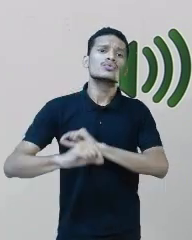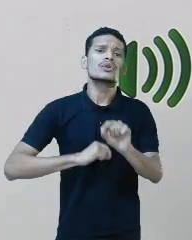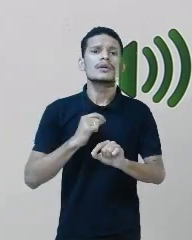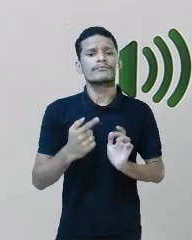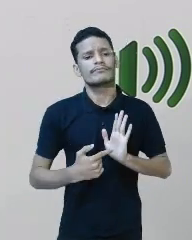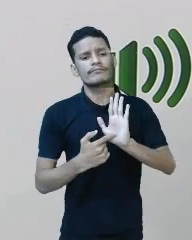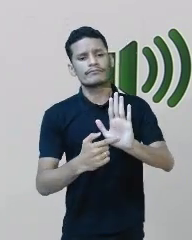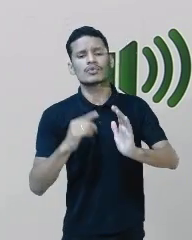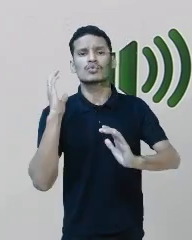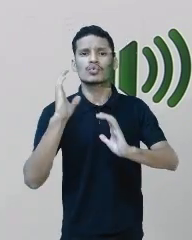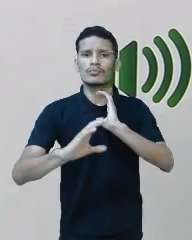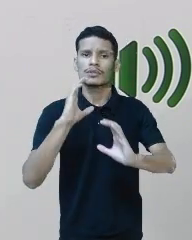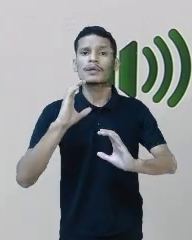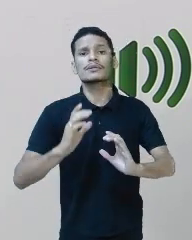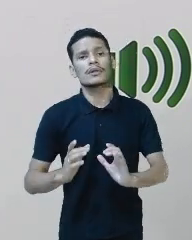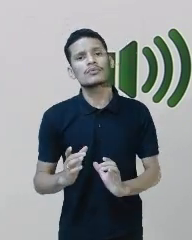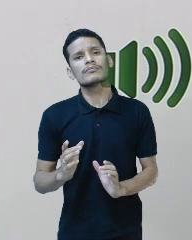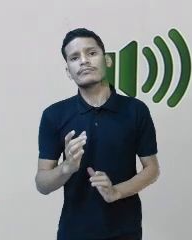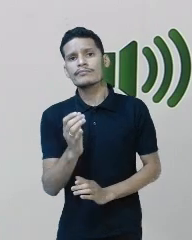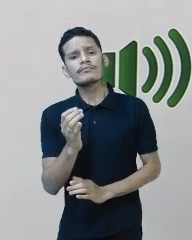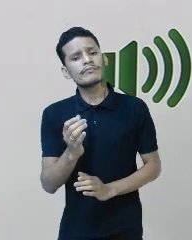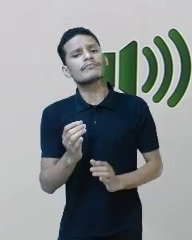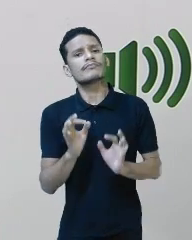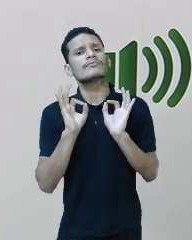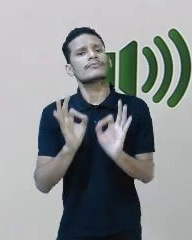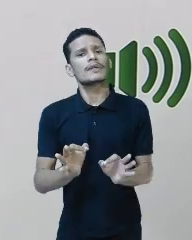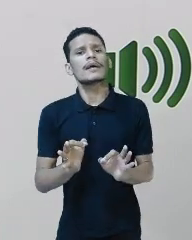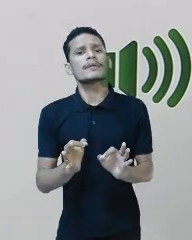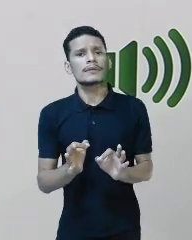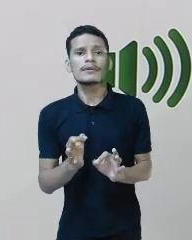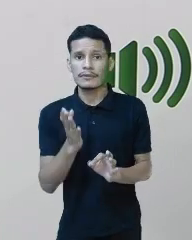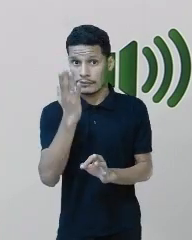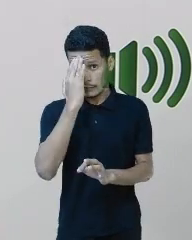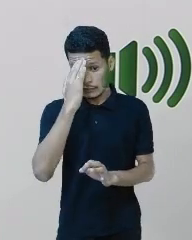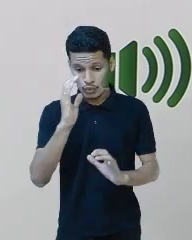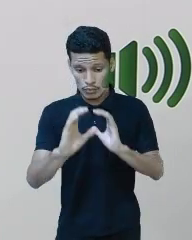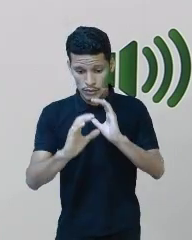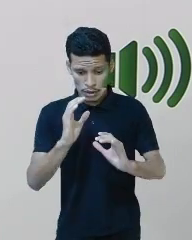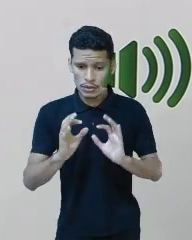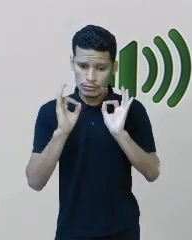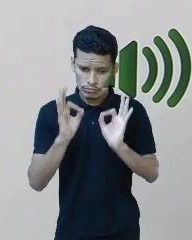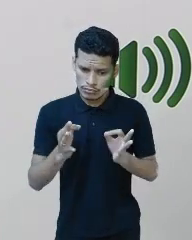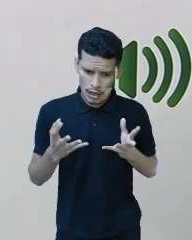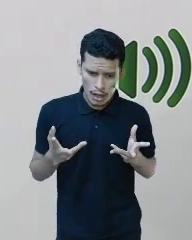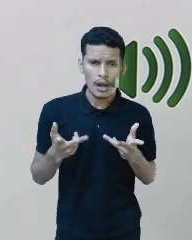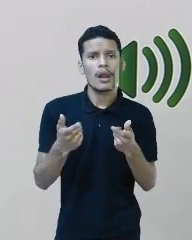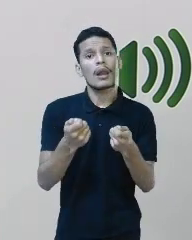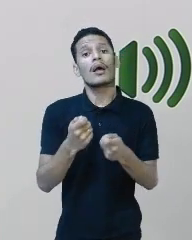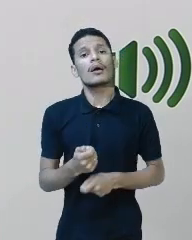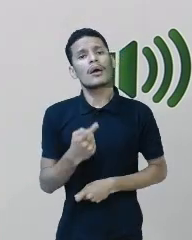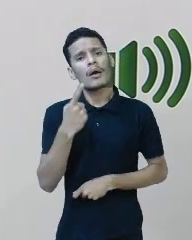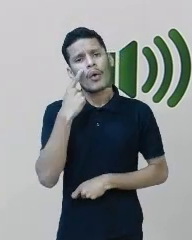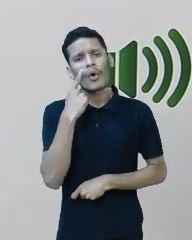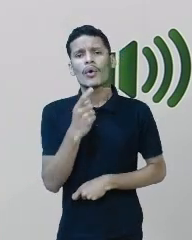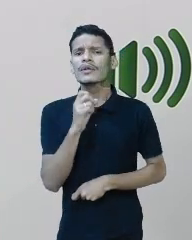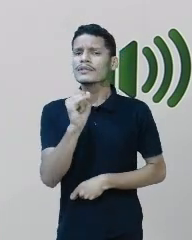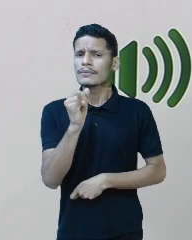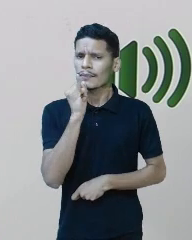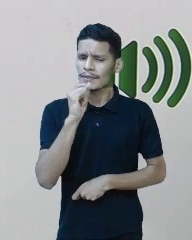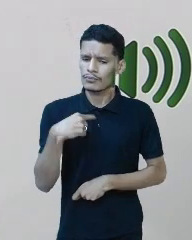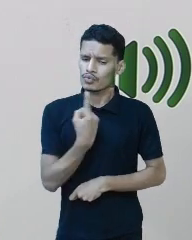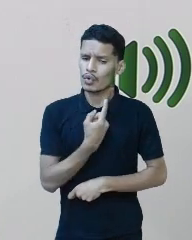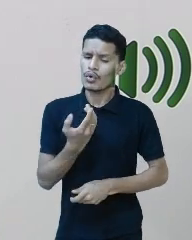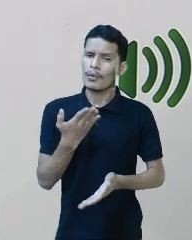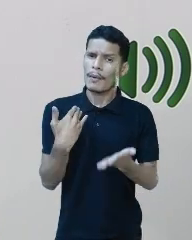uma comunicação adequada, né? Para que seja uma comunicação eficiente. Você já imaginou se a gente fosse conversar